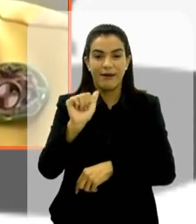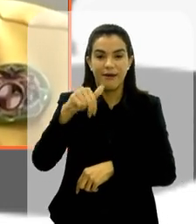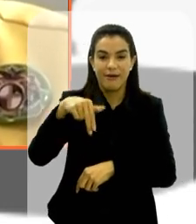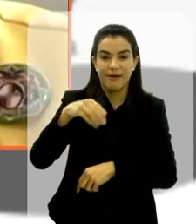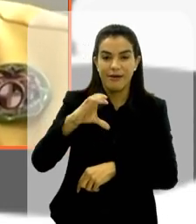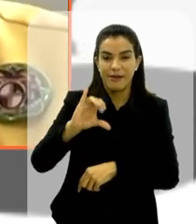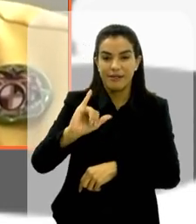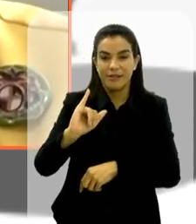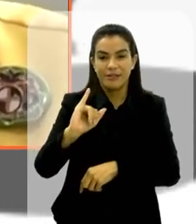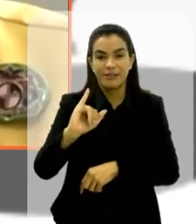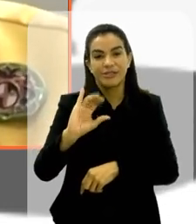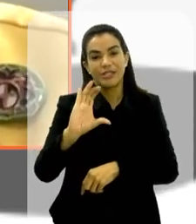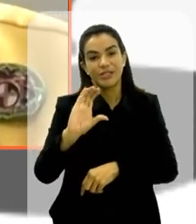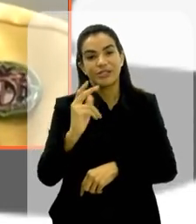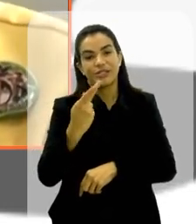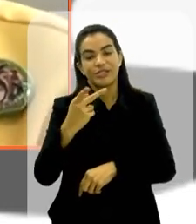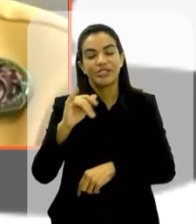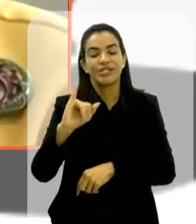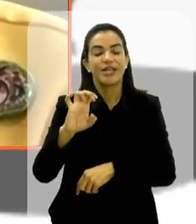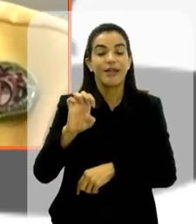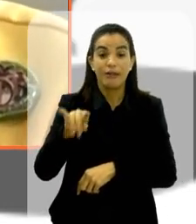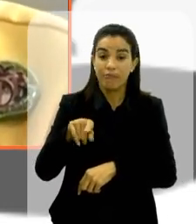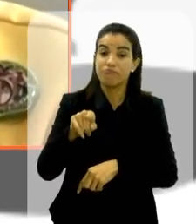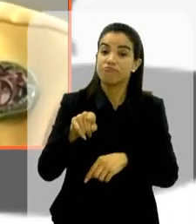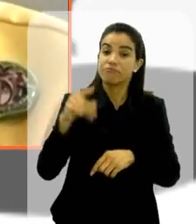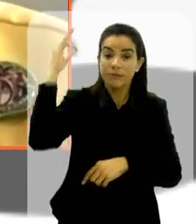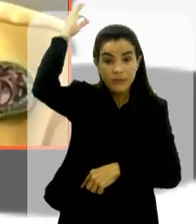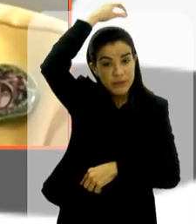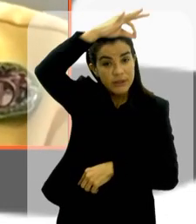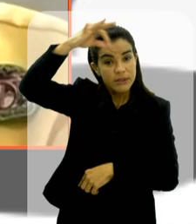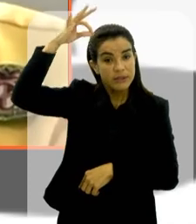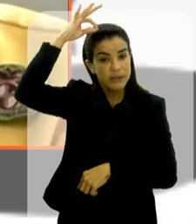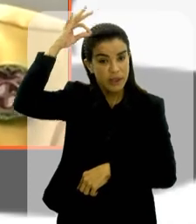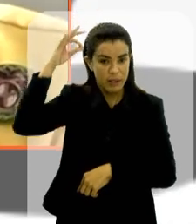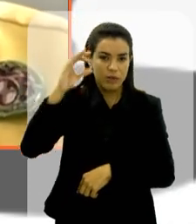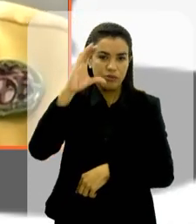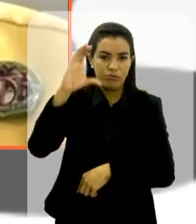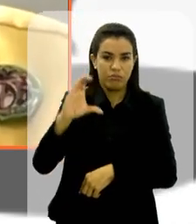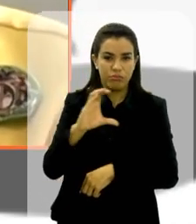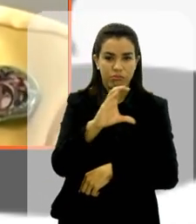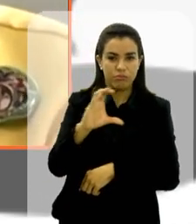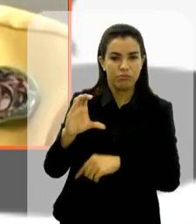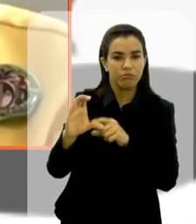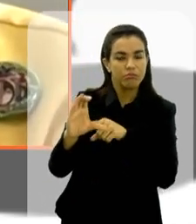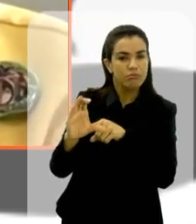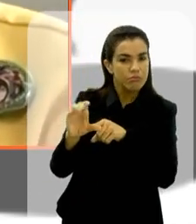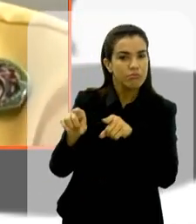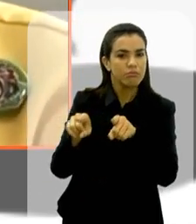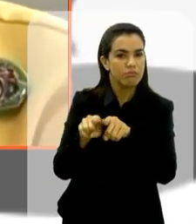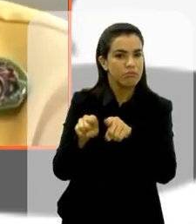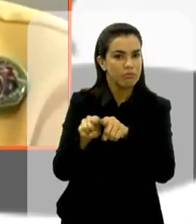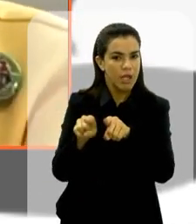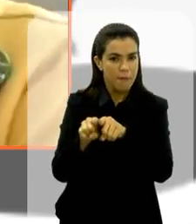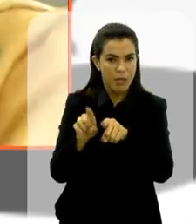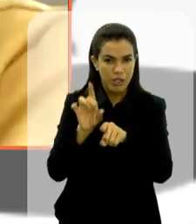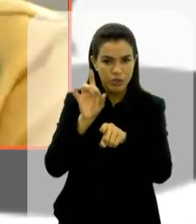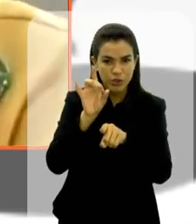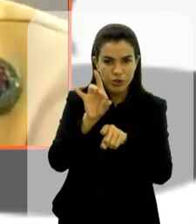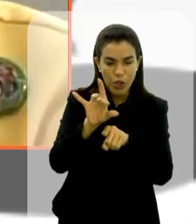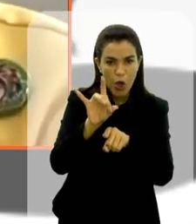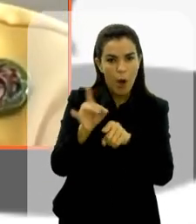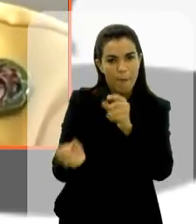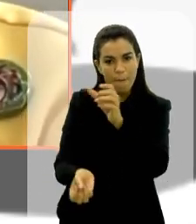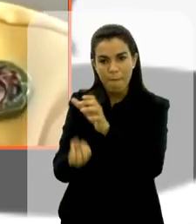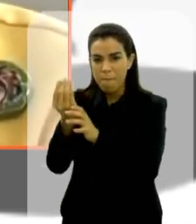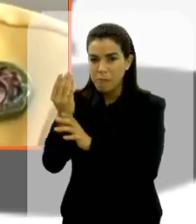de Anchieta, santo histórico da Igreja Católica e tal, ele não só participou lá da